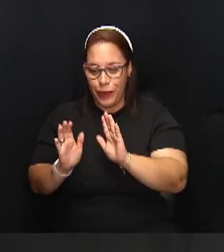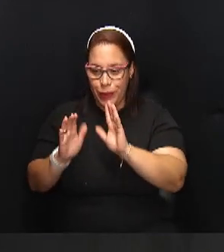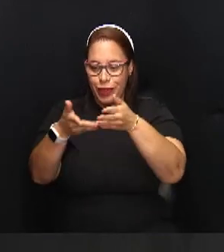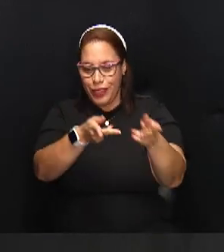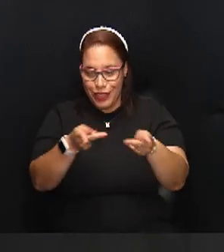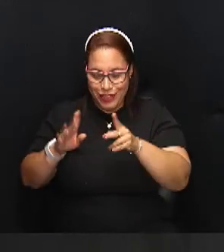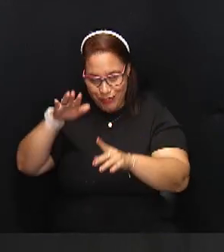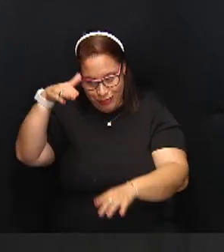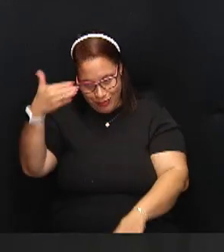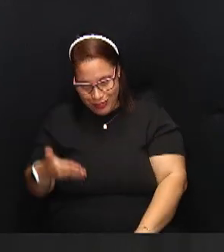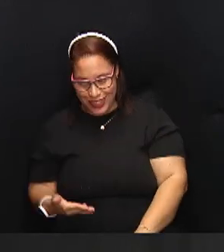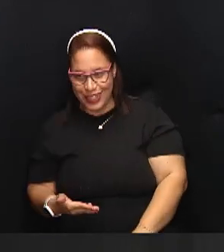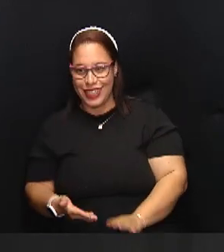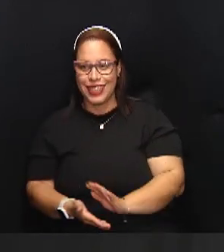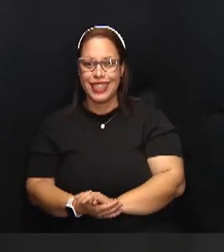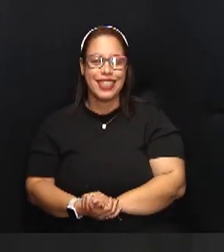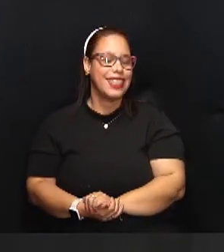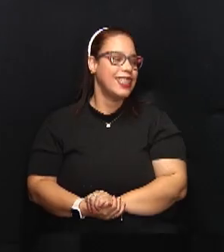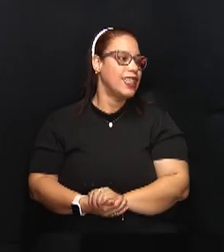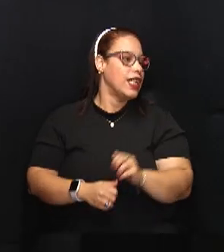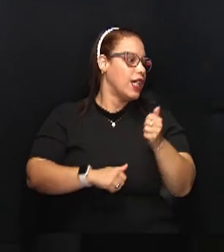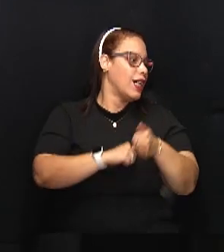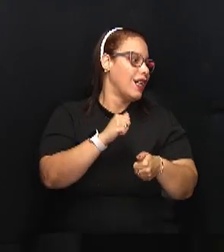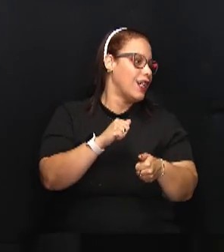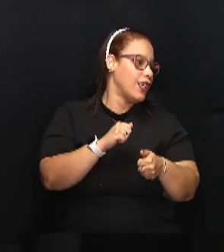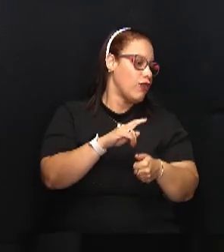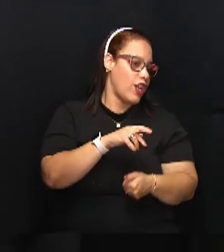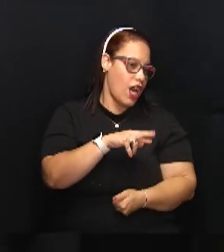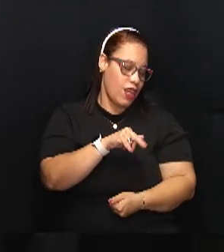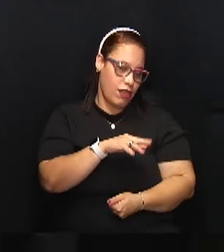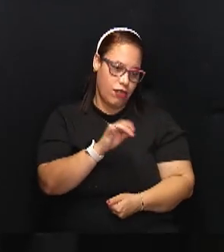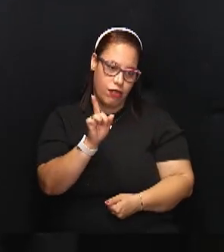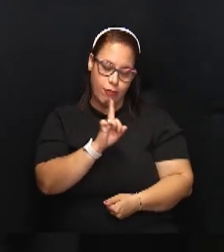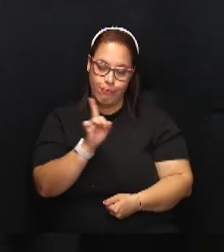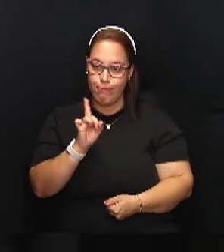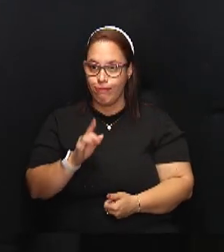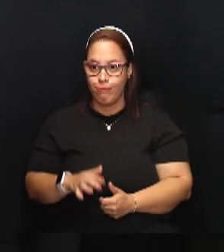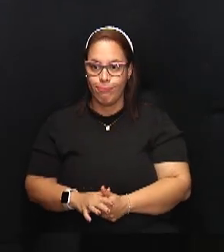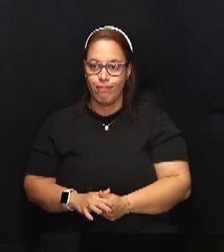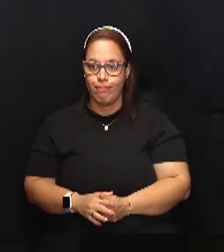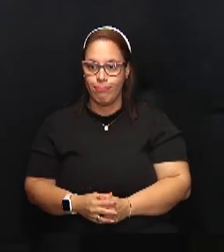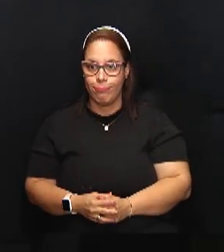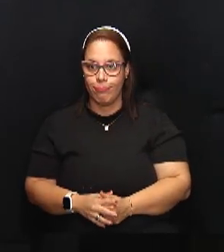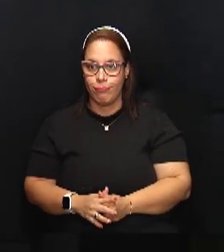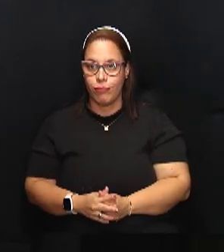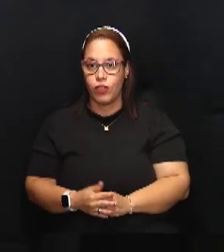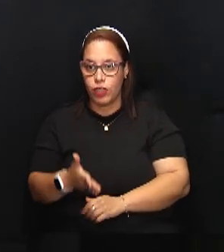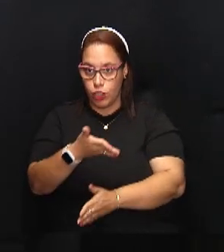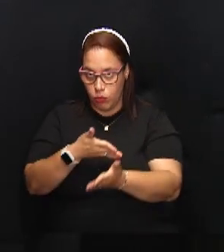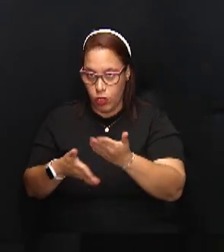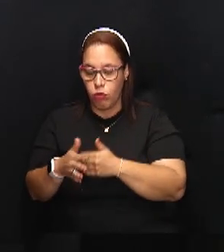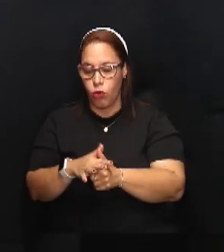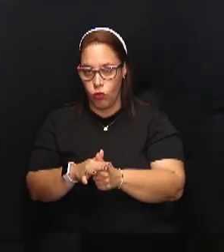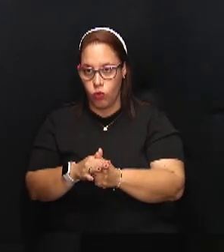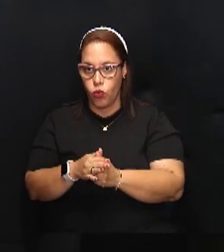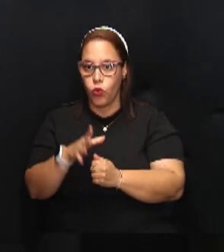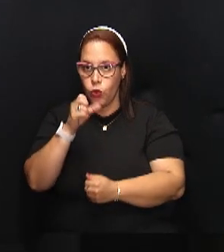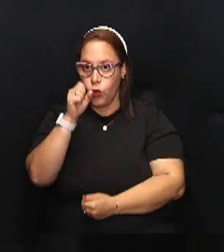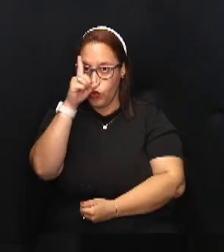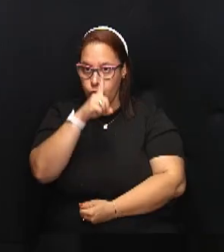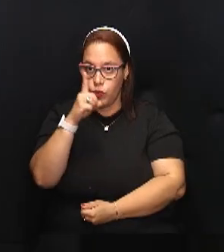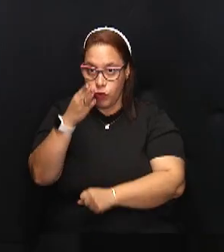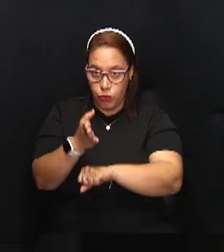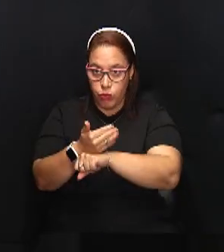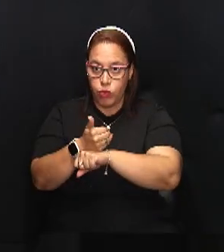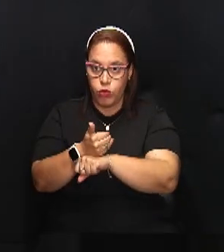convidado de honra, vamos dizer assim. E na virada esportiva? Na virada esportiva eu não participei, tá, mas a gente participou no final de semana